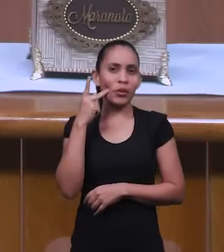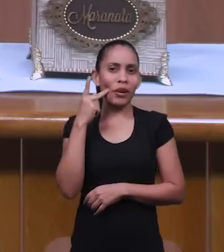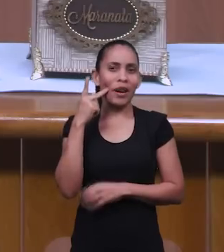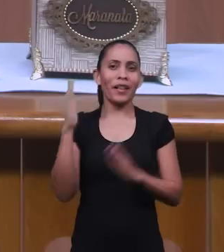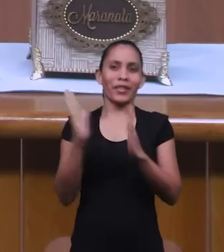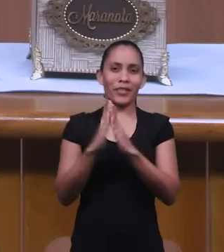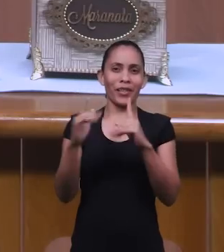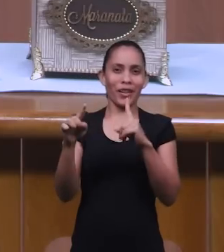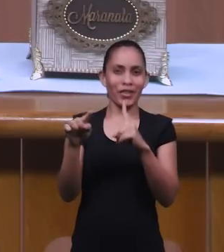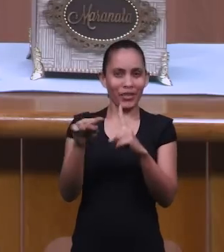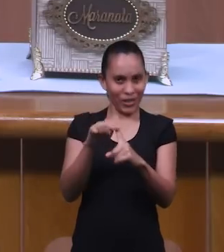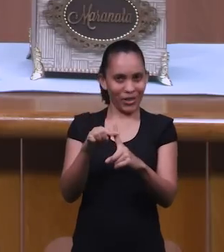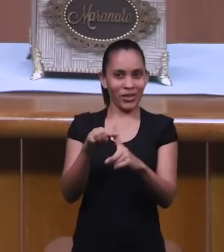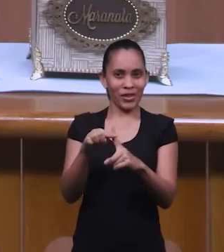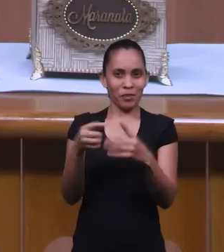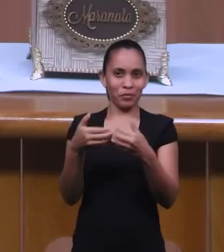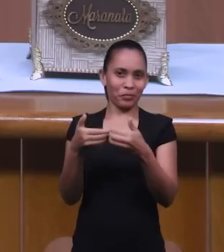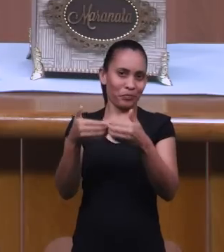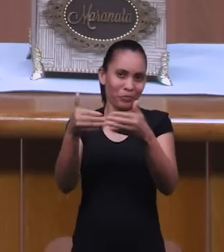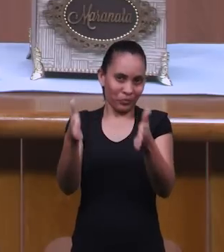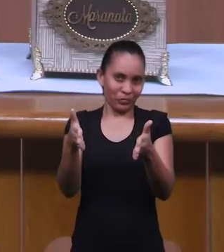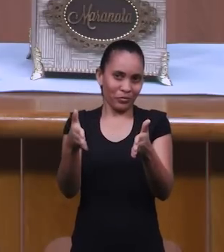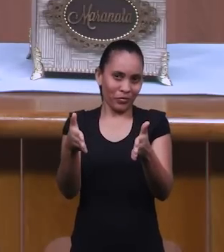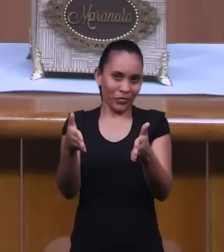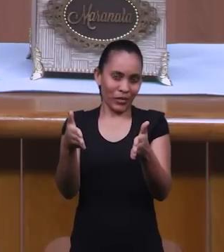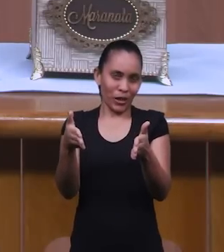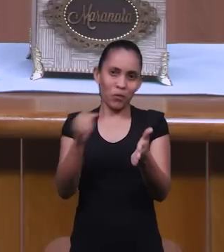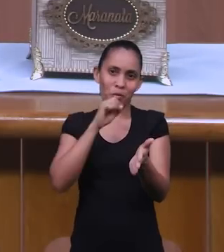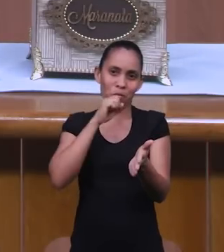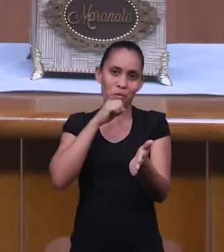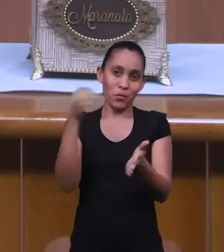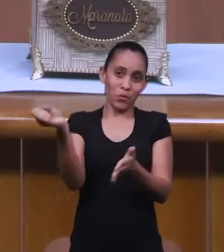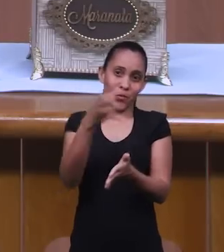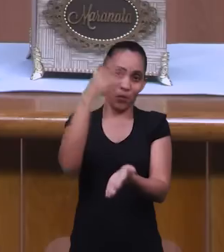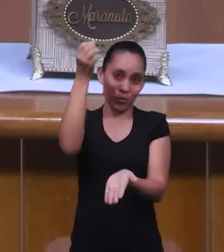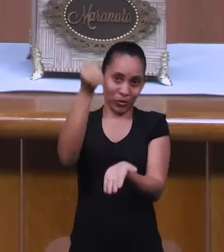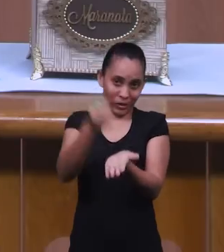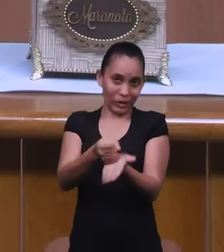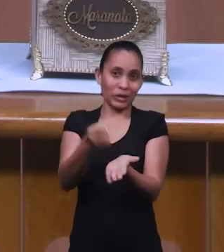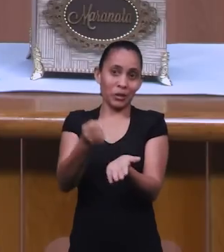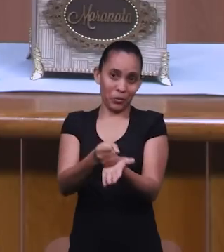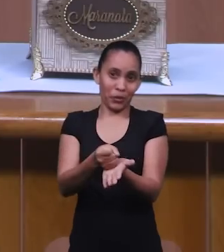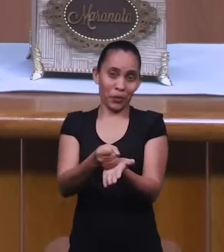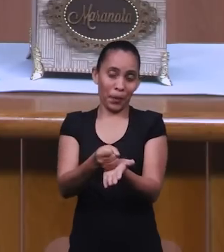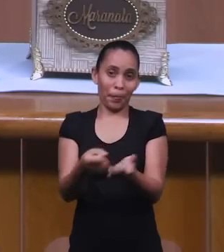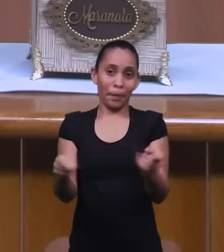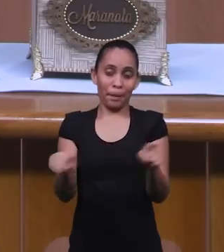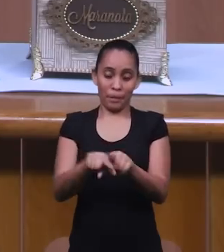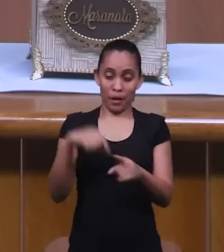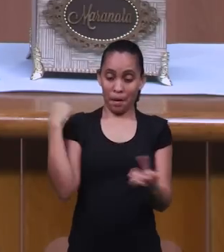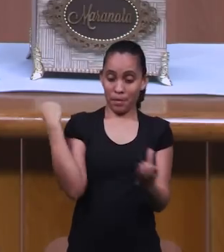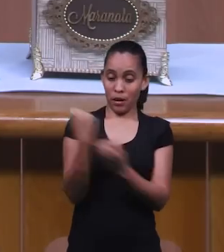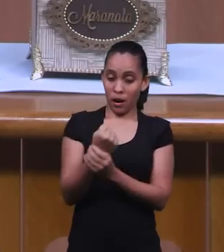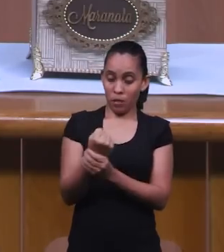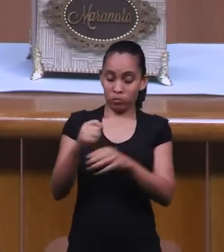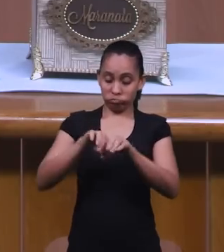nova aliança. Ou seja, Abraão estava sentando à mesa do rei